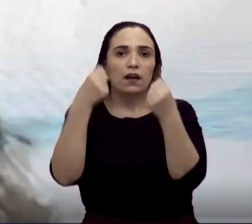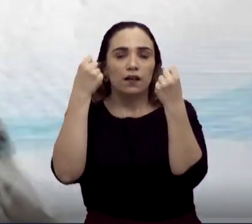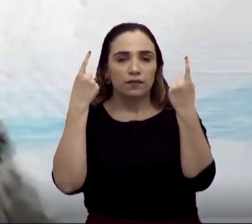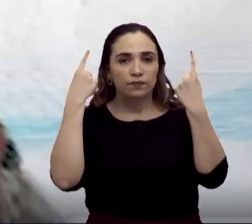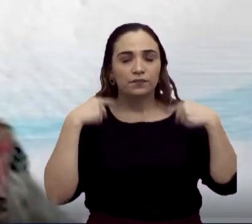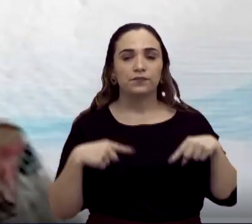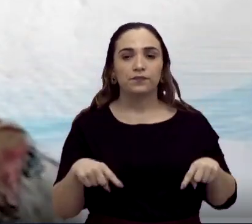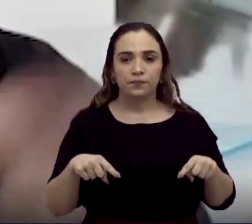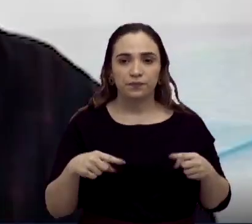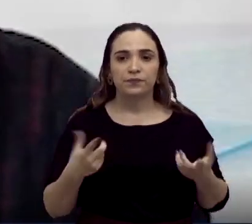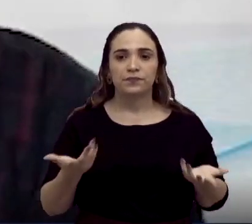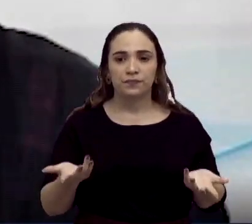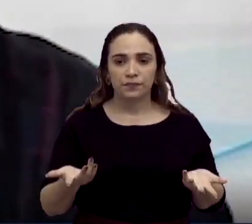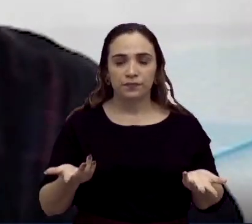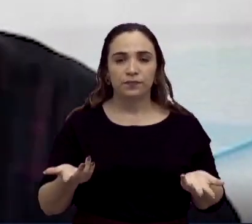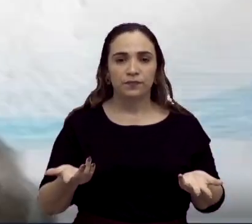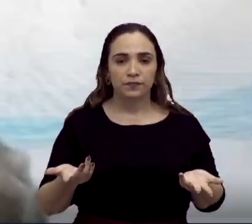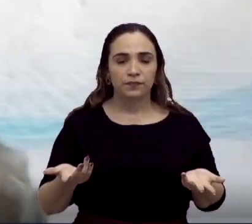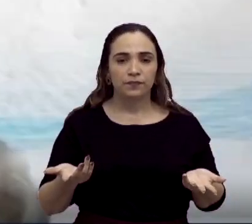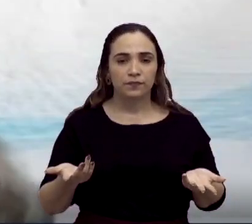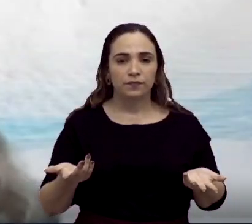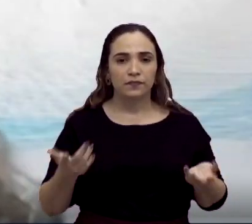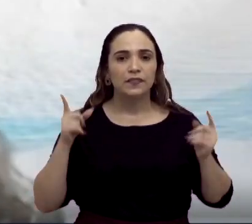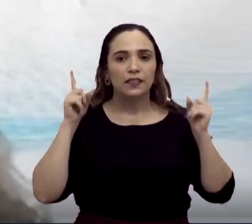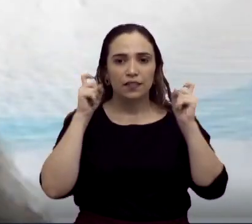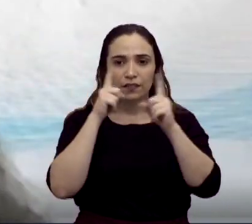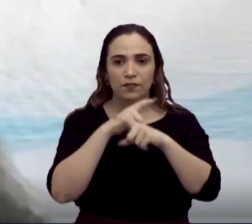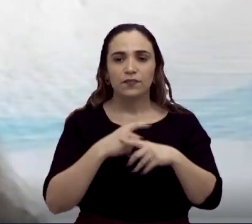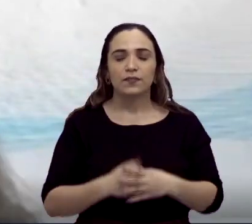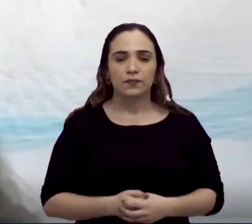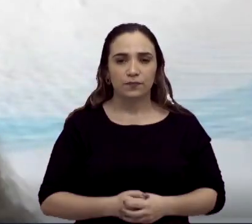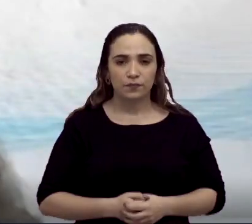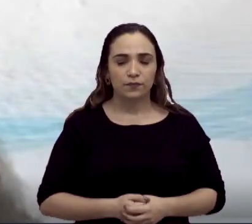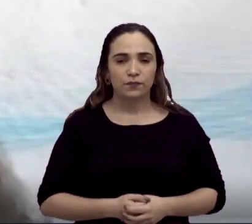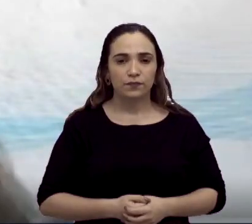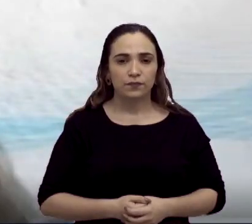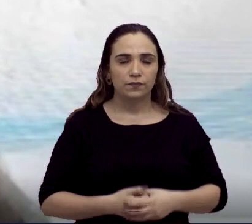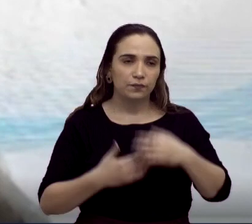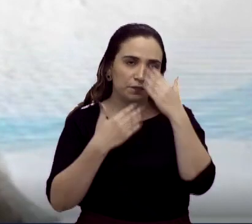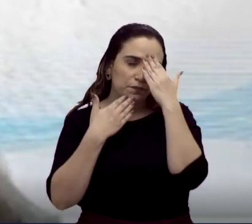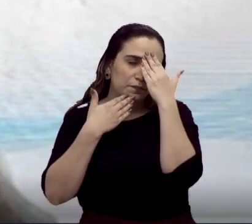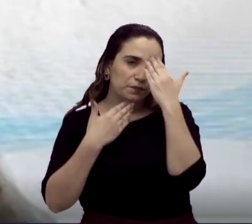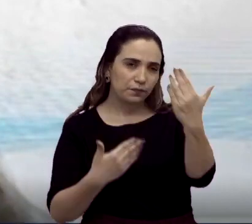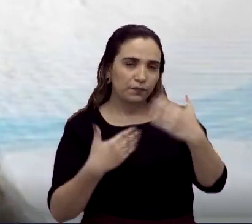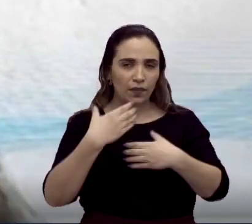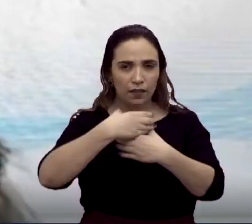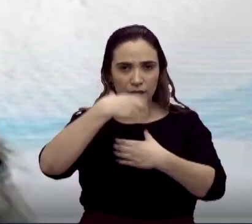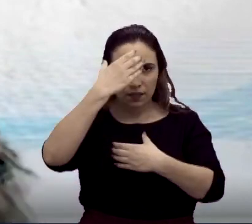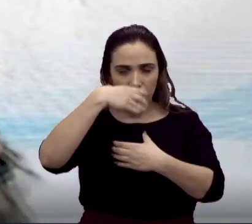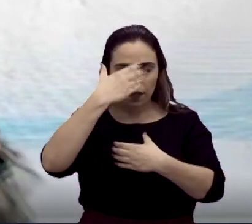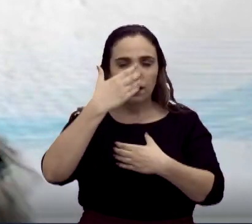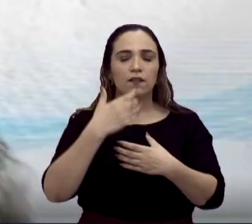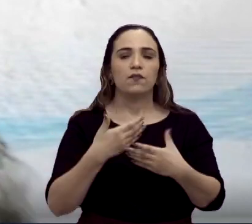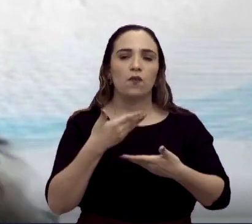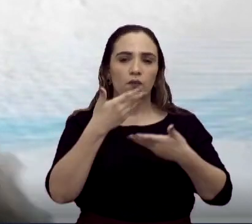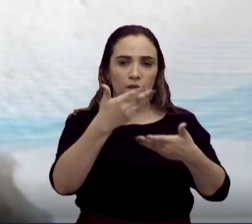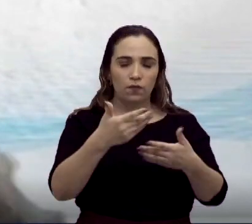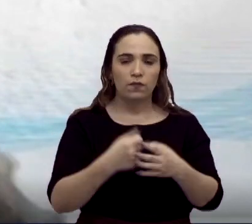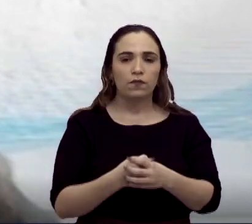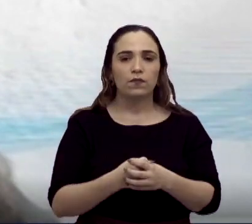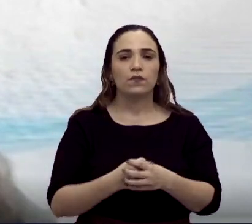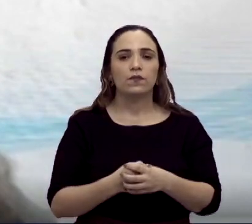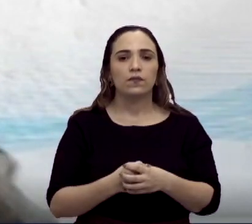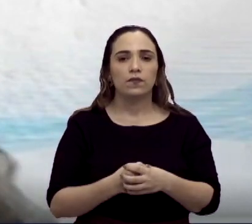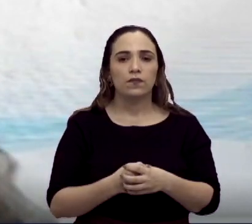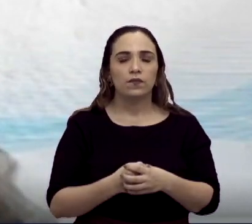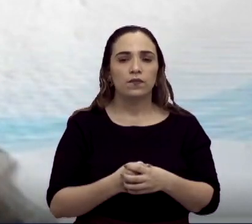falar de si. Sábio, obrigada pela apresentação. Também queria falar aqui com o